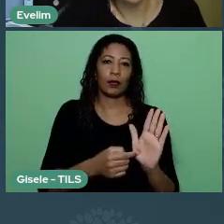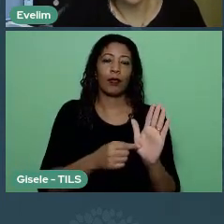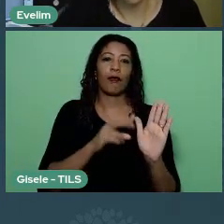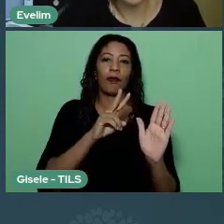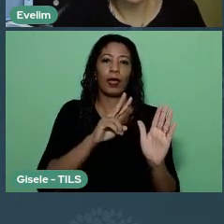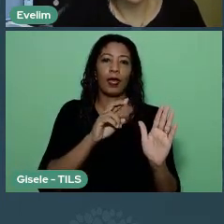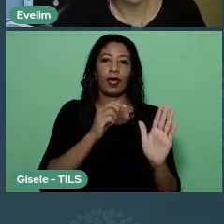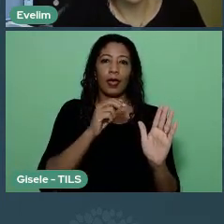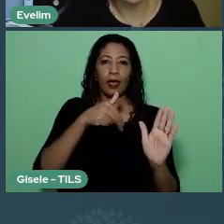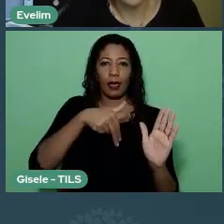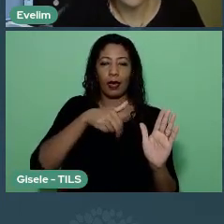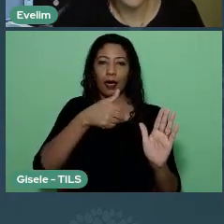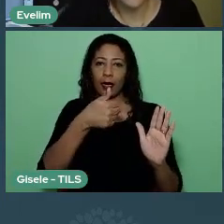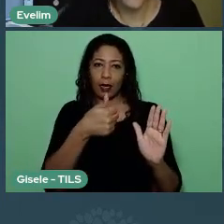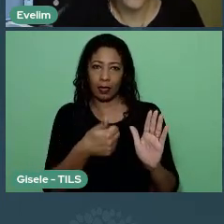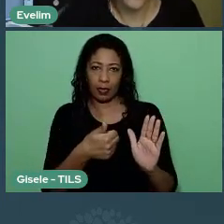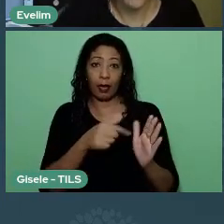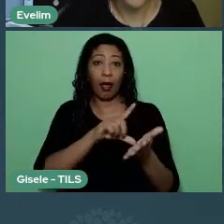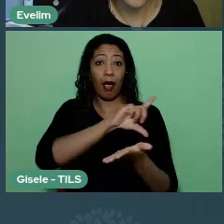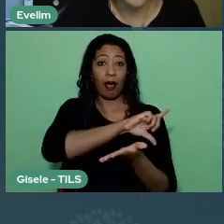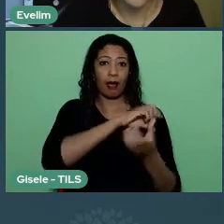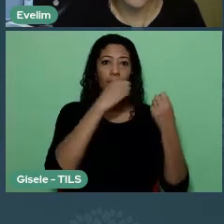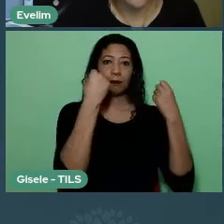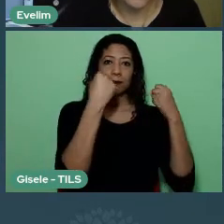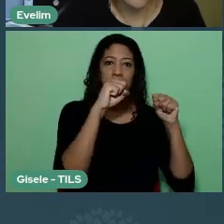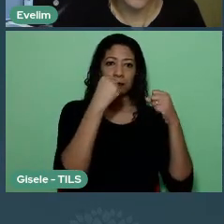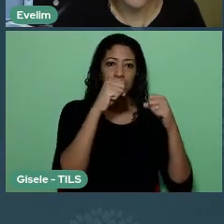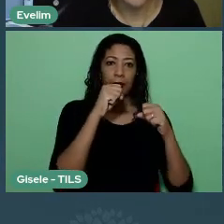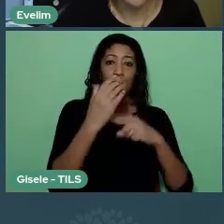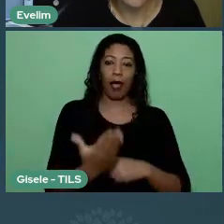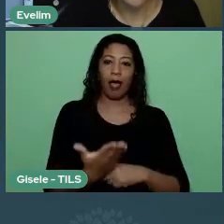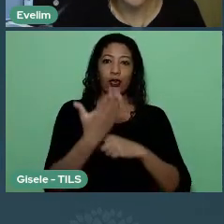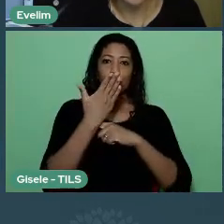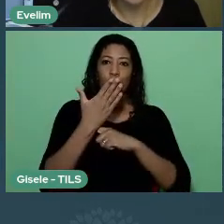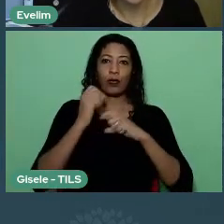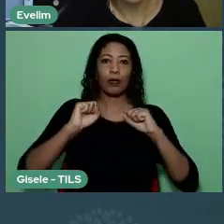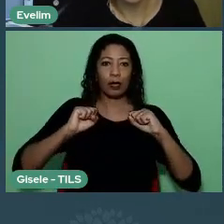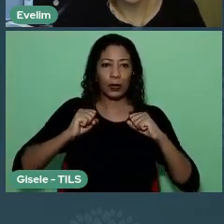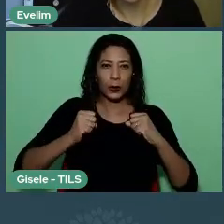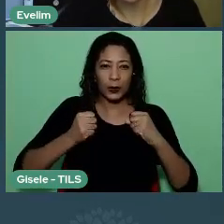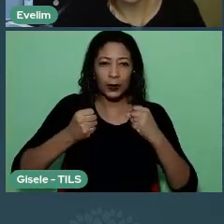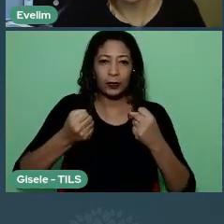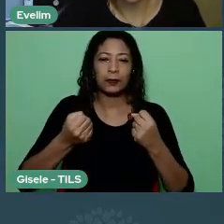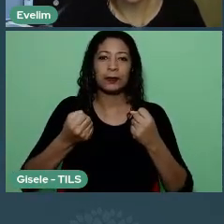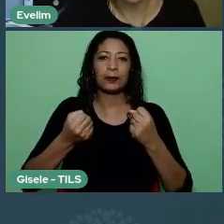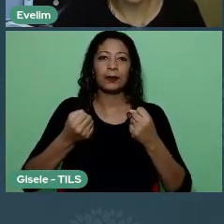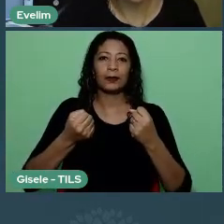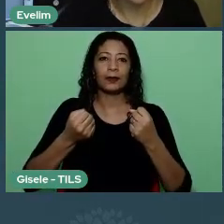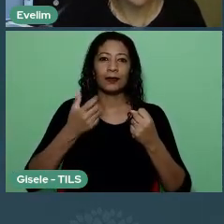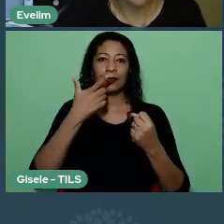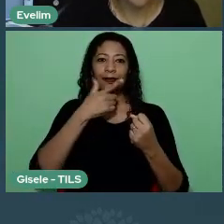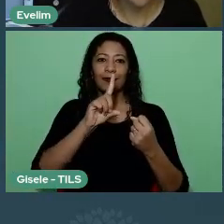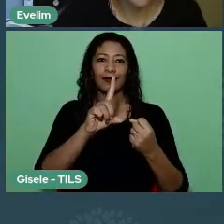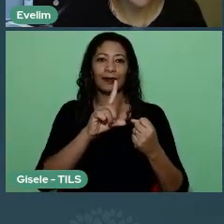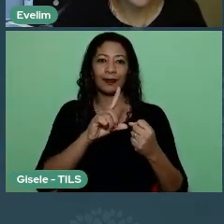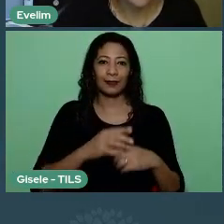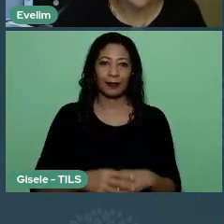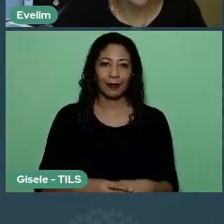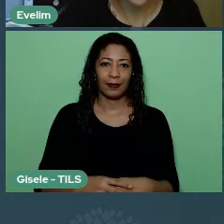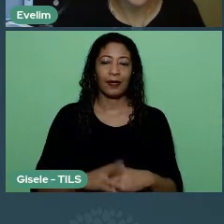pré-exercício físico aumenta a tolerância ao esforço desses pacientes, tá? Justamente por esse